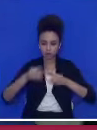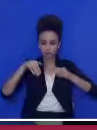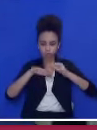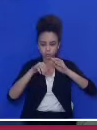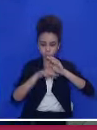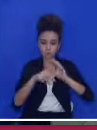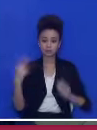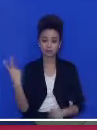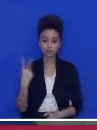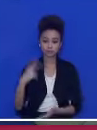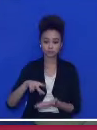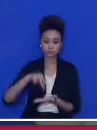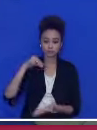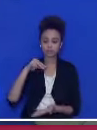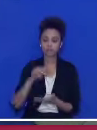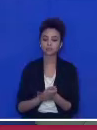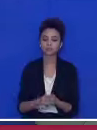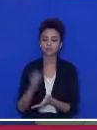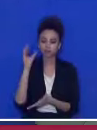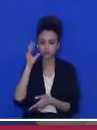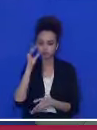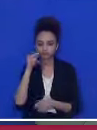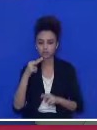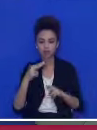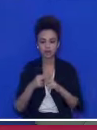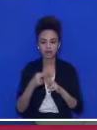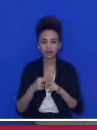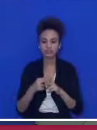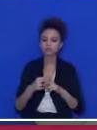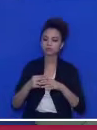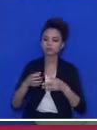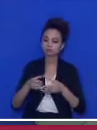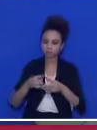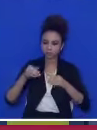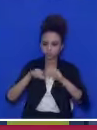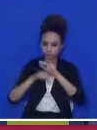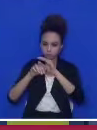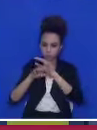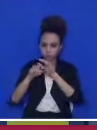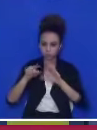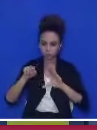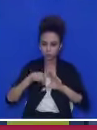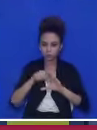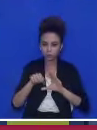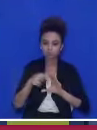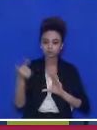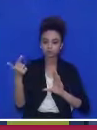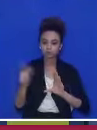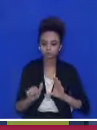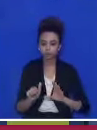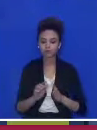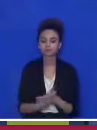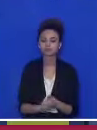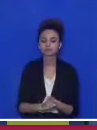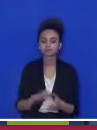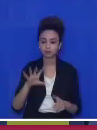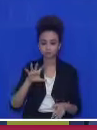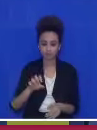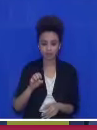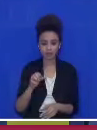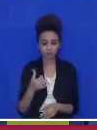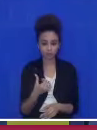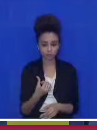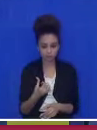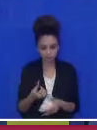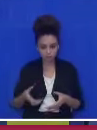nossa garota da sorte, vão realizar este procedimento de reabastecimento do Globo, recolhendo as 6 dezenas sorteadas